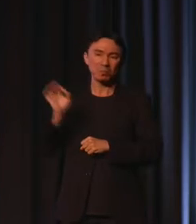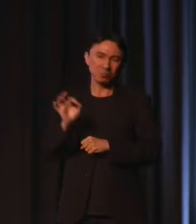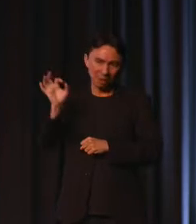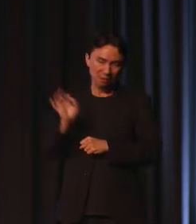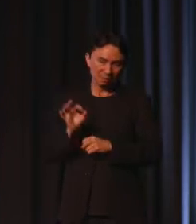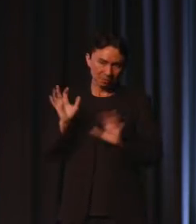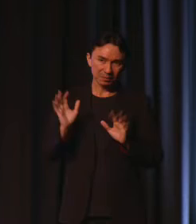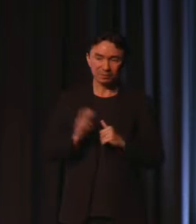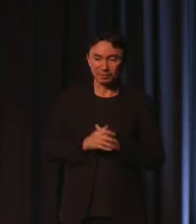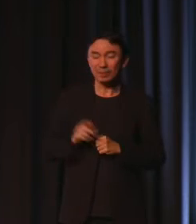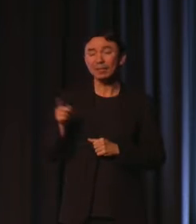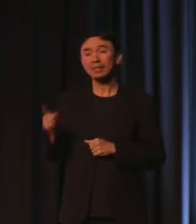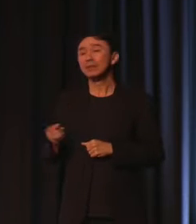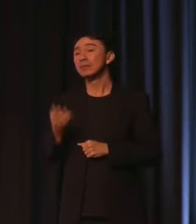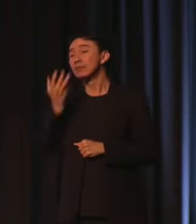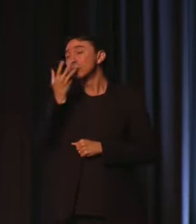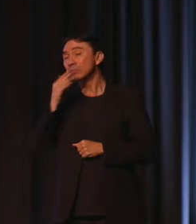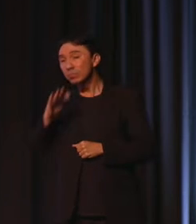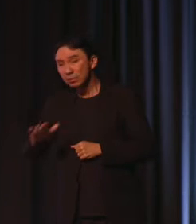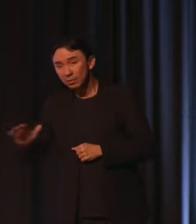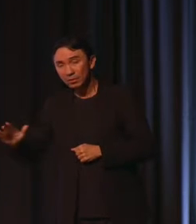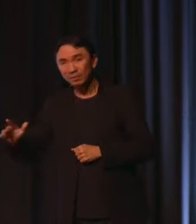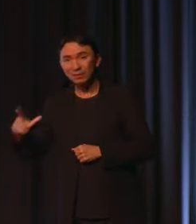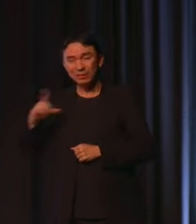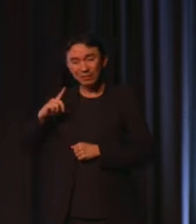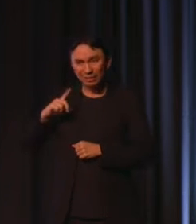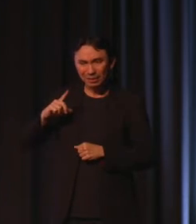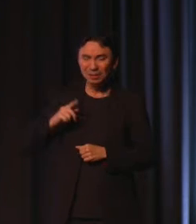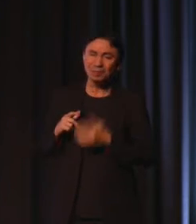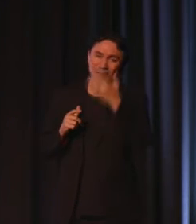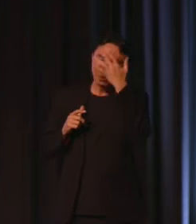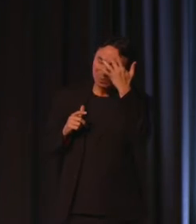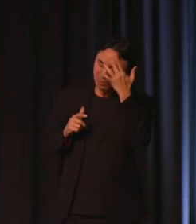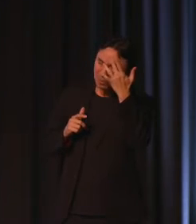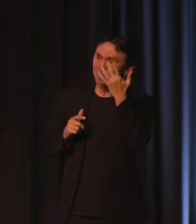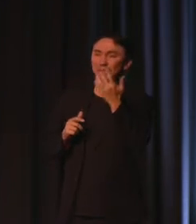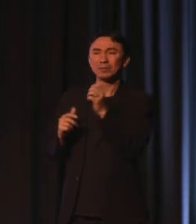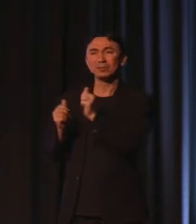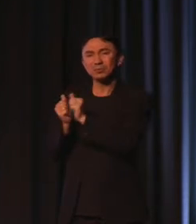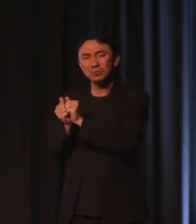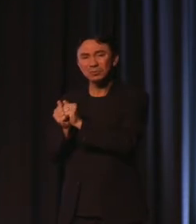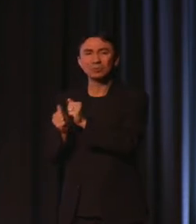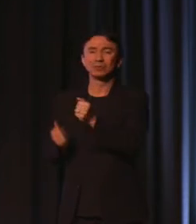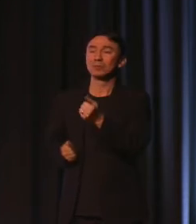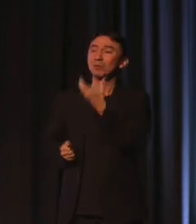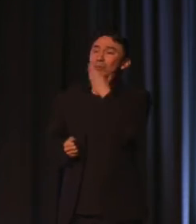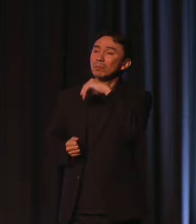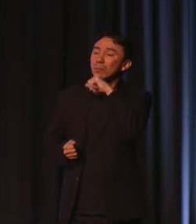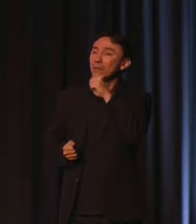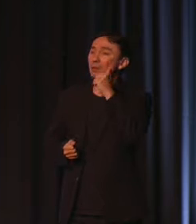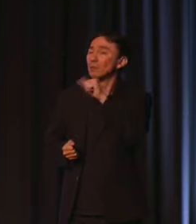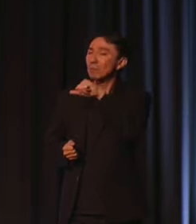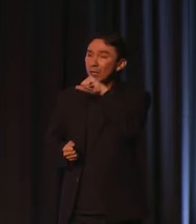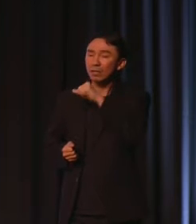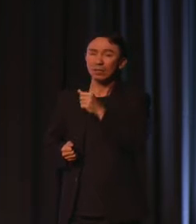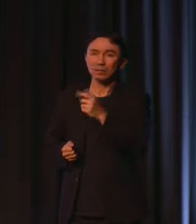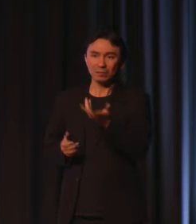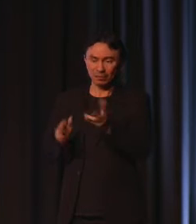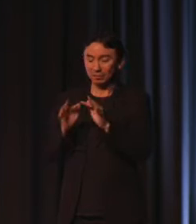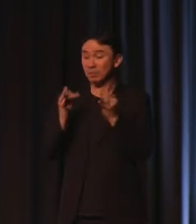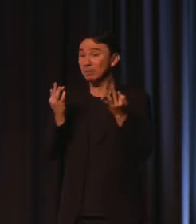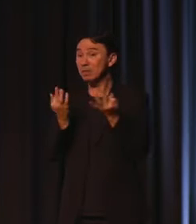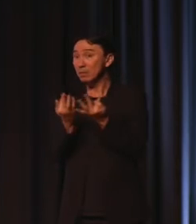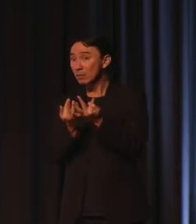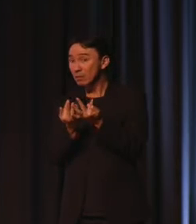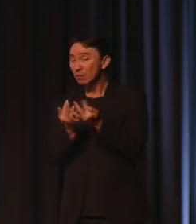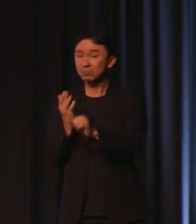gente pensa no infantil. O infantil é aplicado por uma pessoa próxima, o próprio cuidador ali, ou a família que é treinada, mas a gente